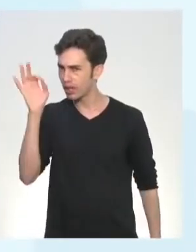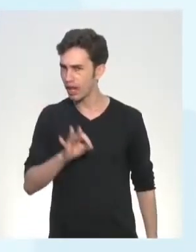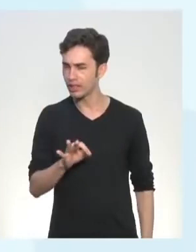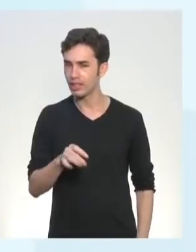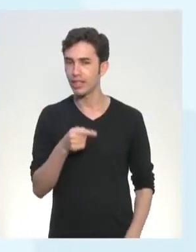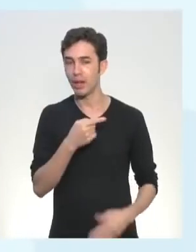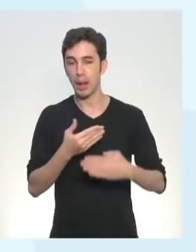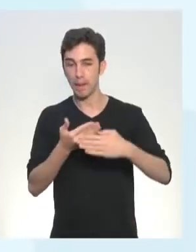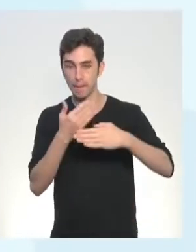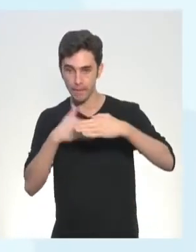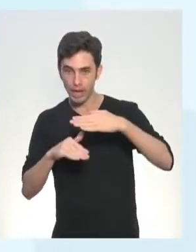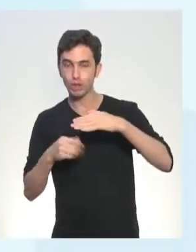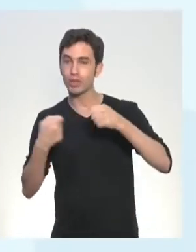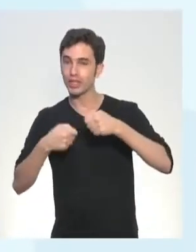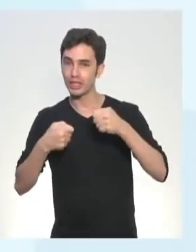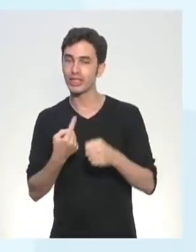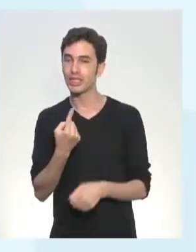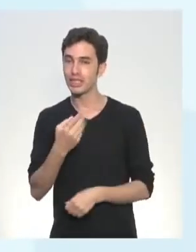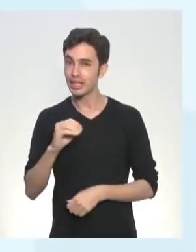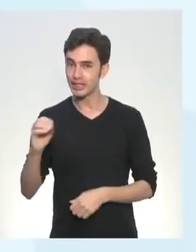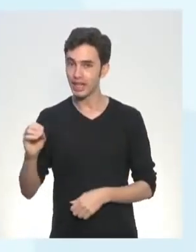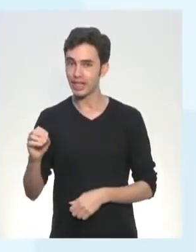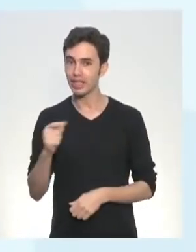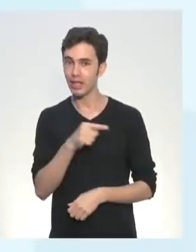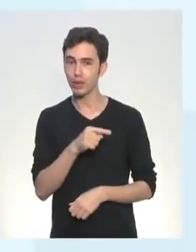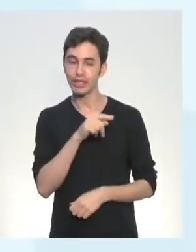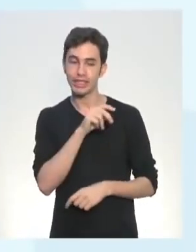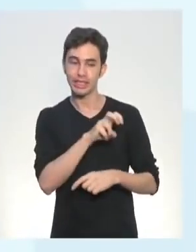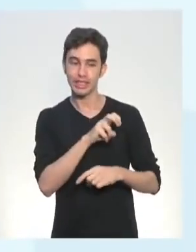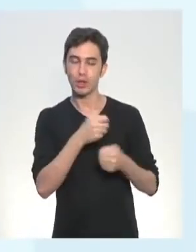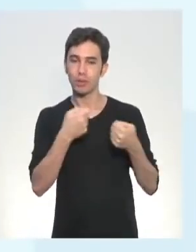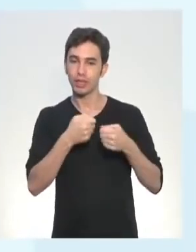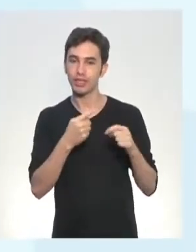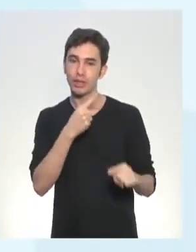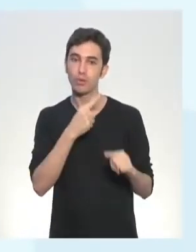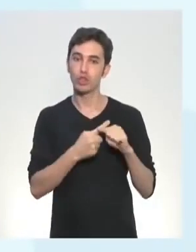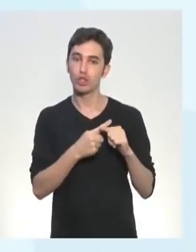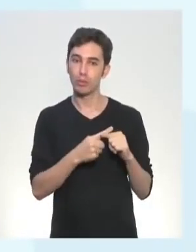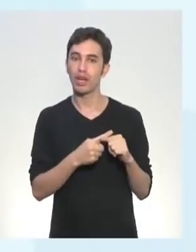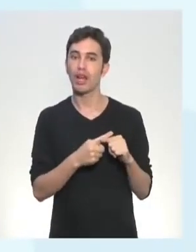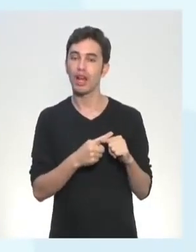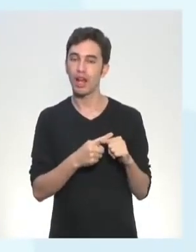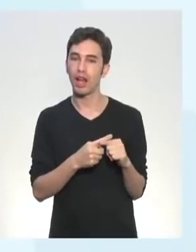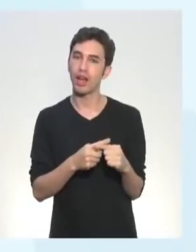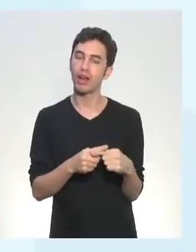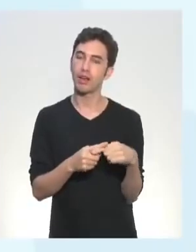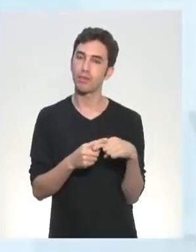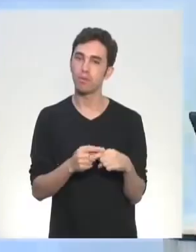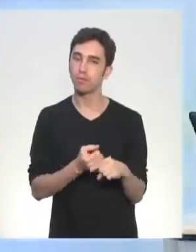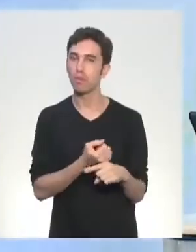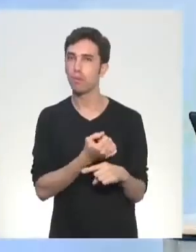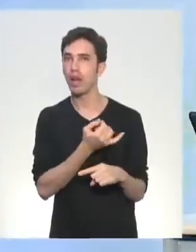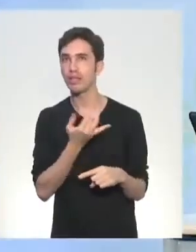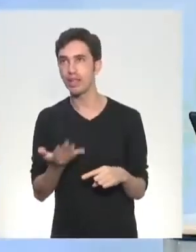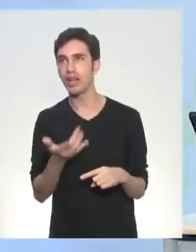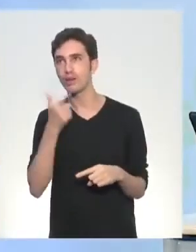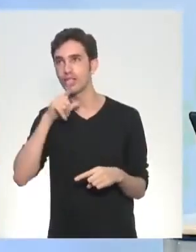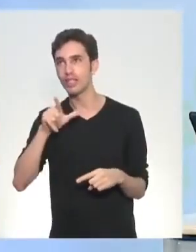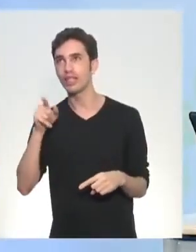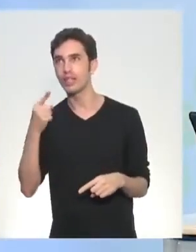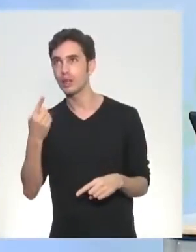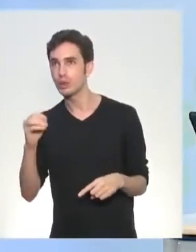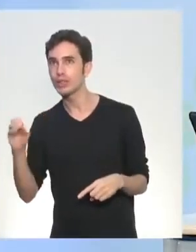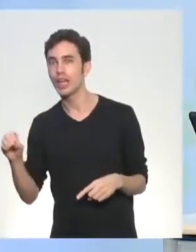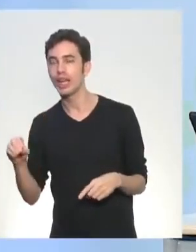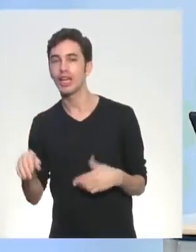tem que ser 100. Então, eu tenho que fazer esse 5 ser multiplicado por alguém, o 5 de baixo, né, do denominador. Ser multiplicado por alguém para virar o 100